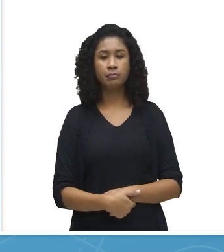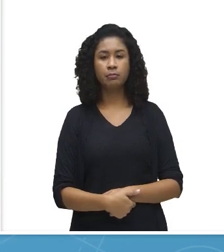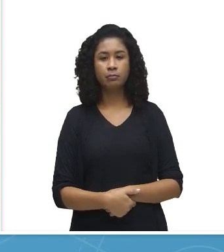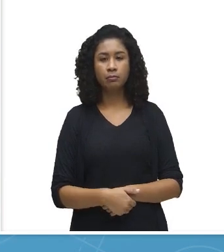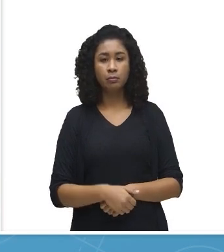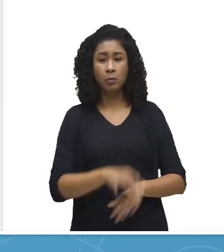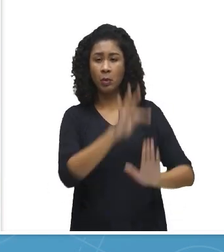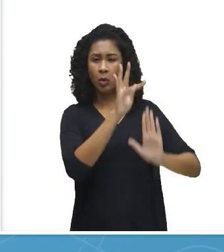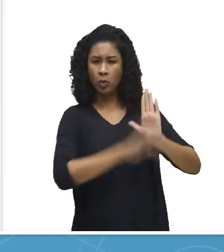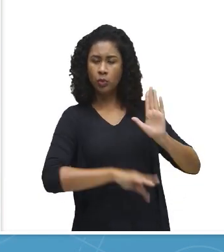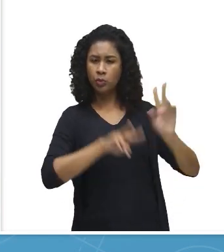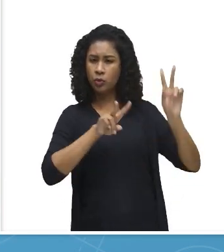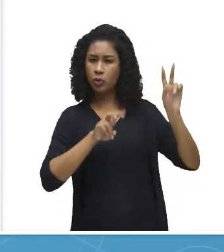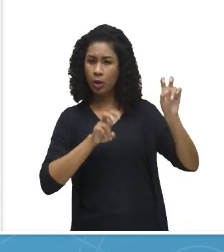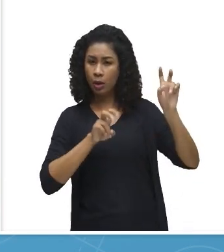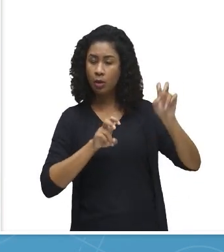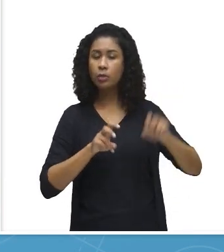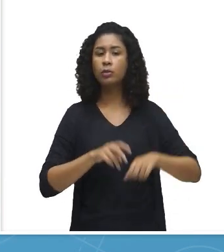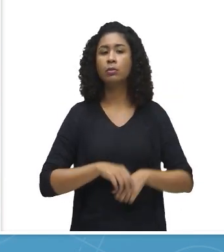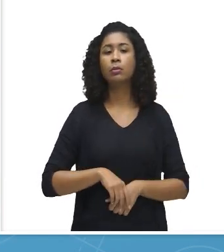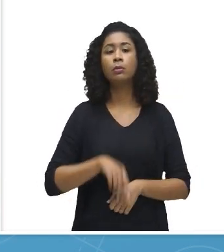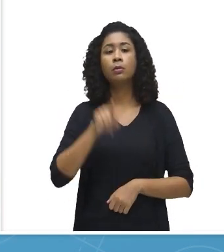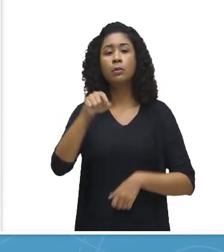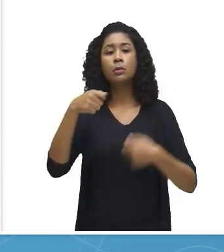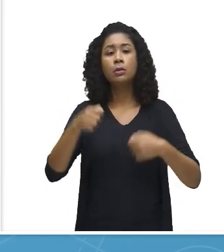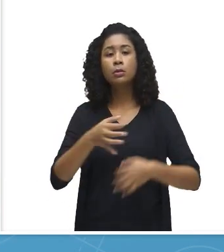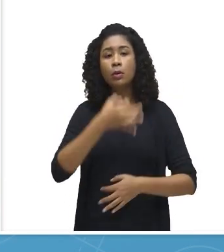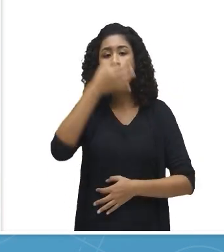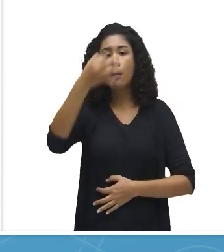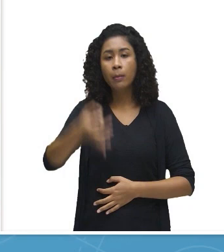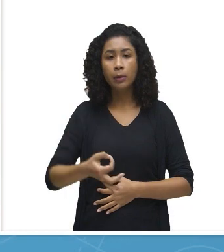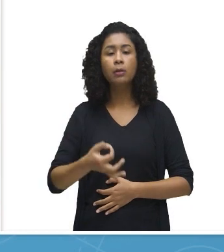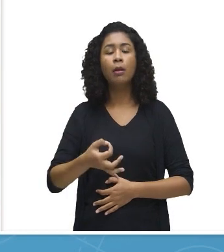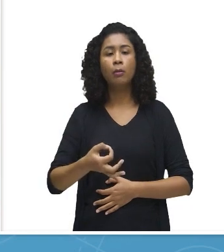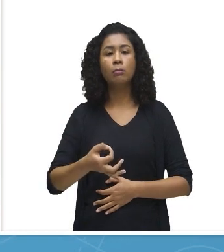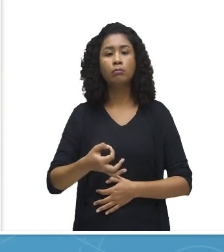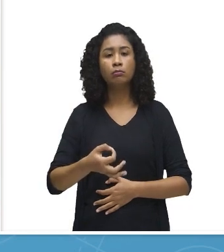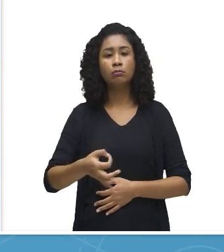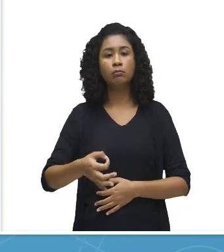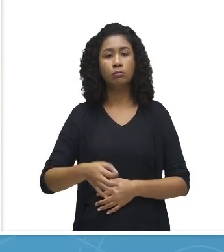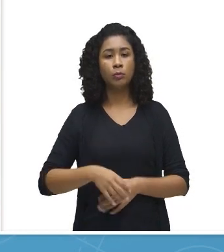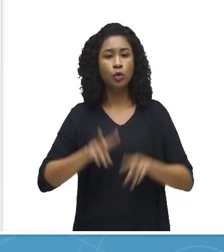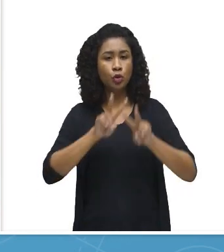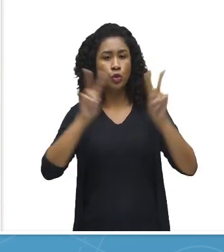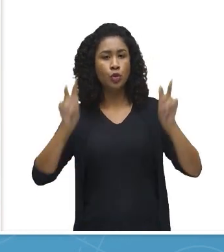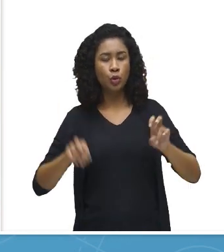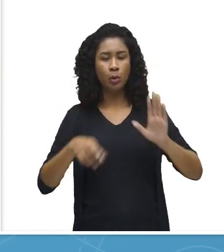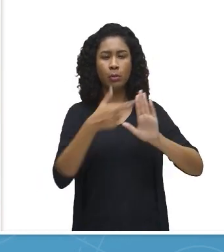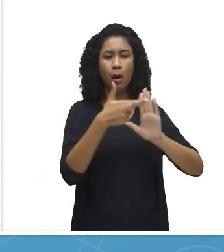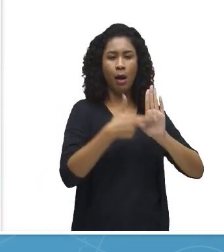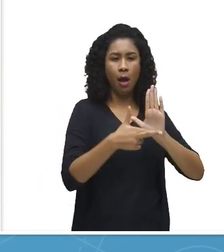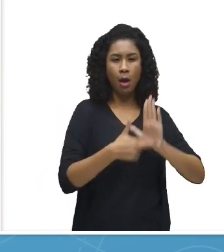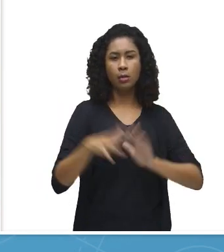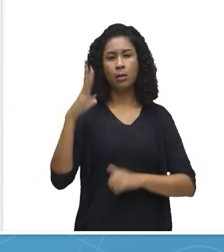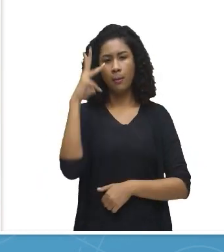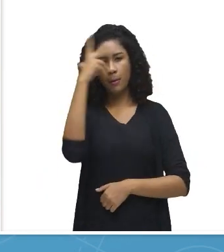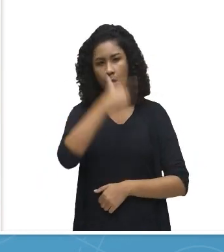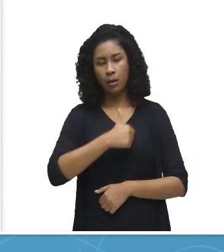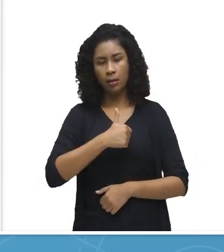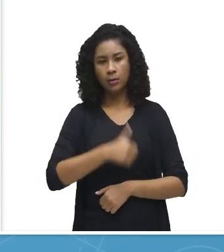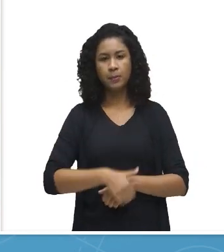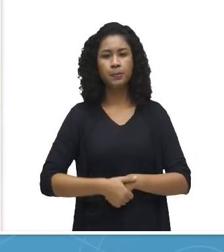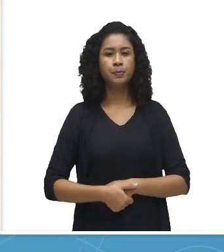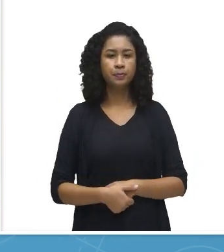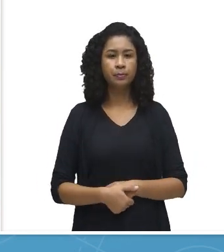ideias do texto, expresse sua opinião em relação aos padrões de beleza impostos pela mídia. Então pense com carinho, quero que